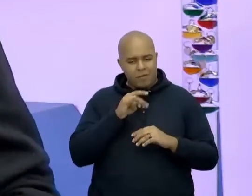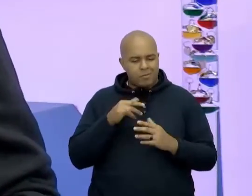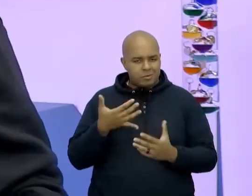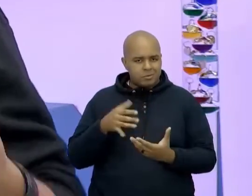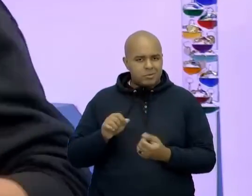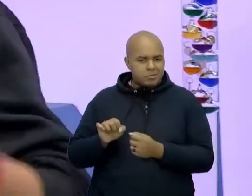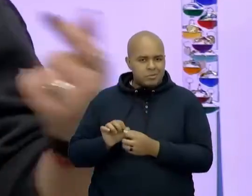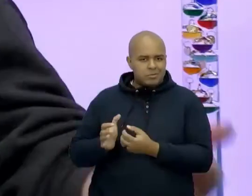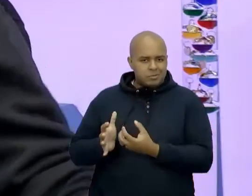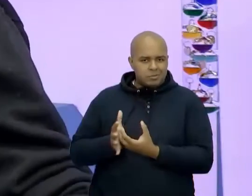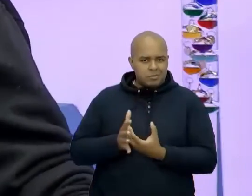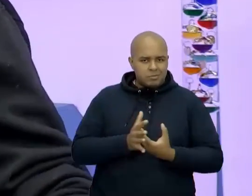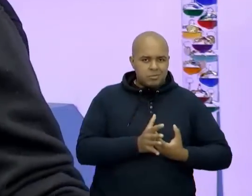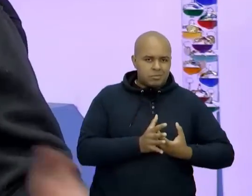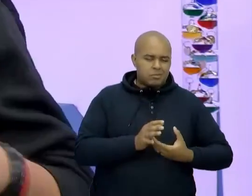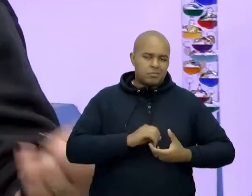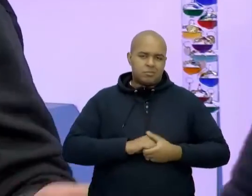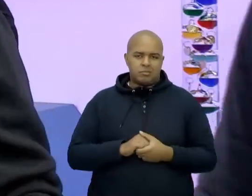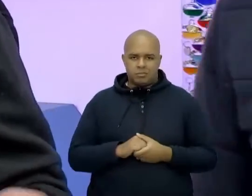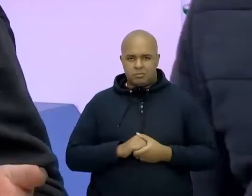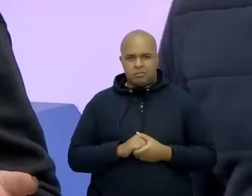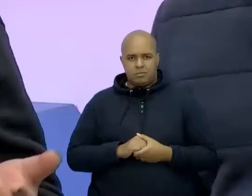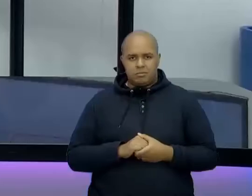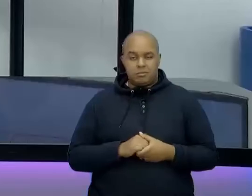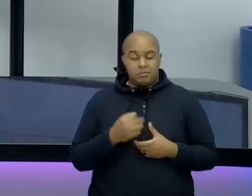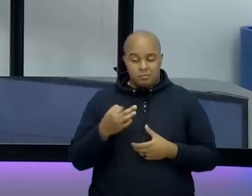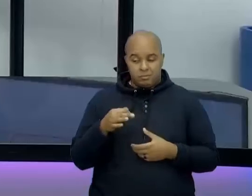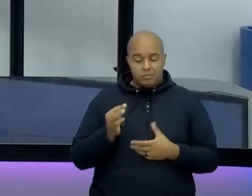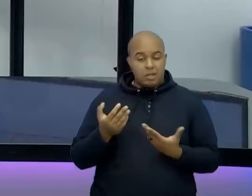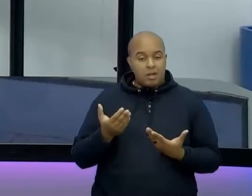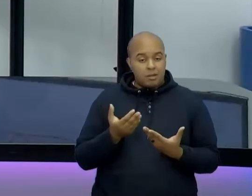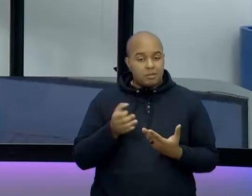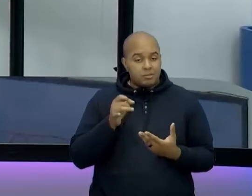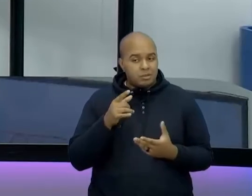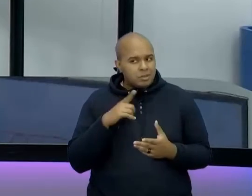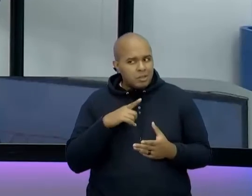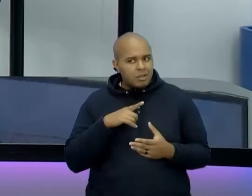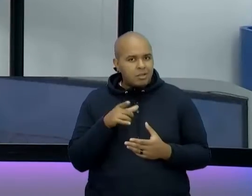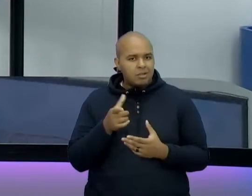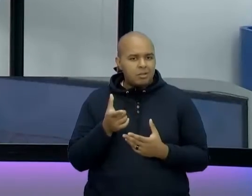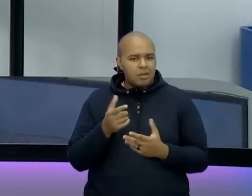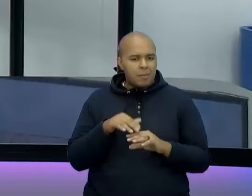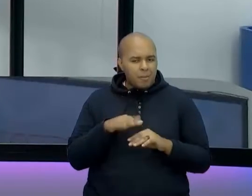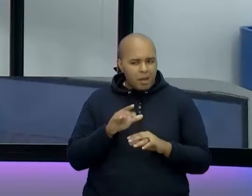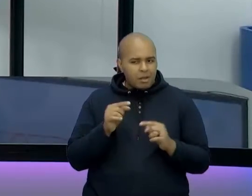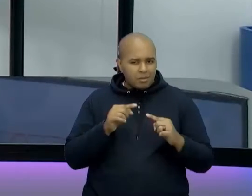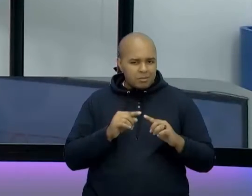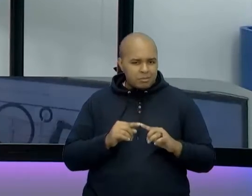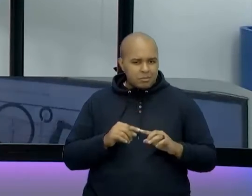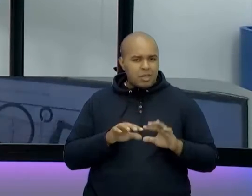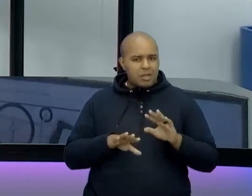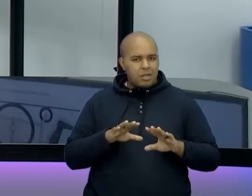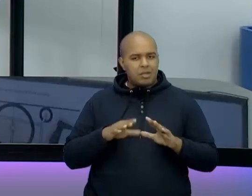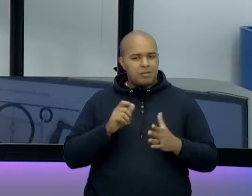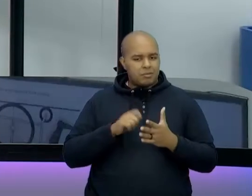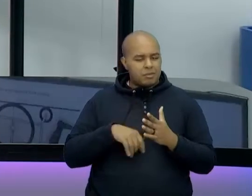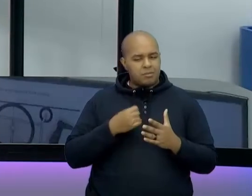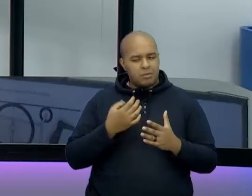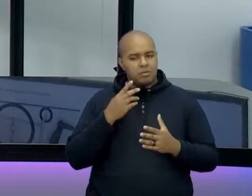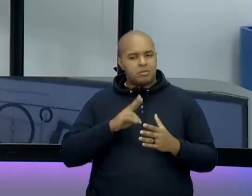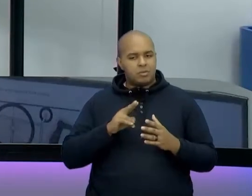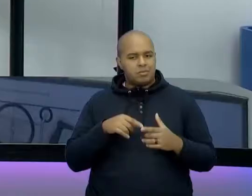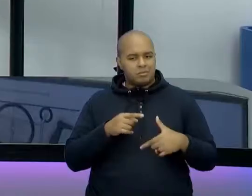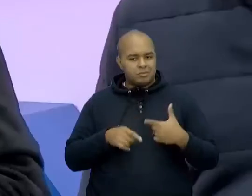realizar um movimento de deslocamento. Exatamente. Agora, se você tem mais atrito, vale muito mais a pena você usar